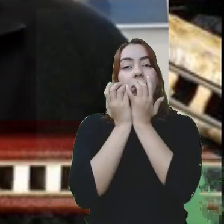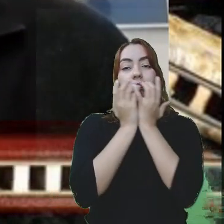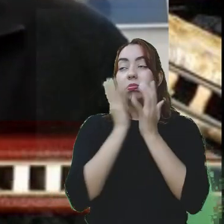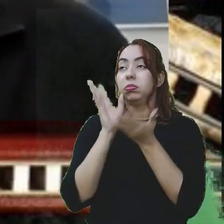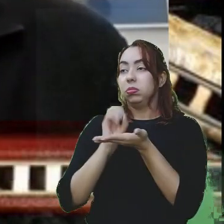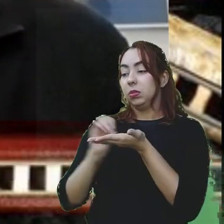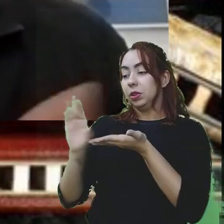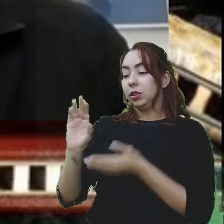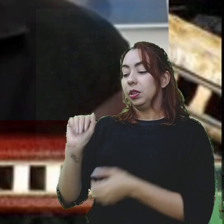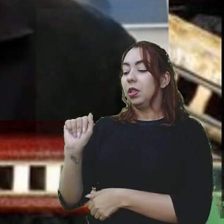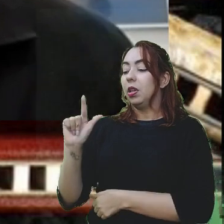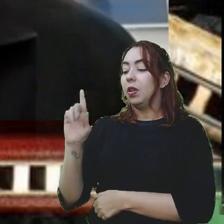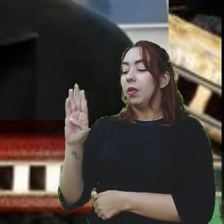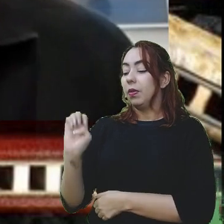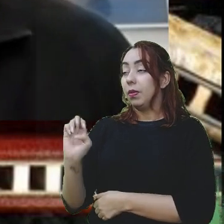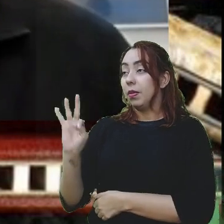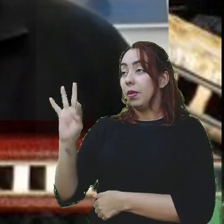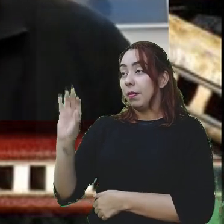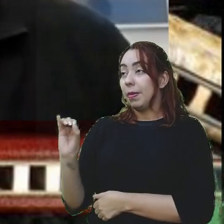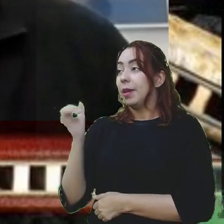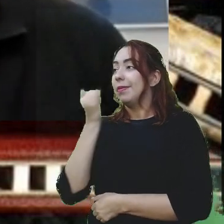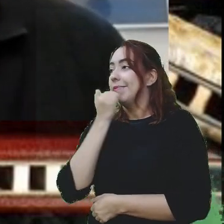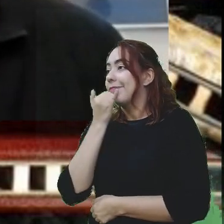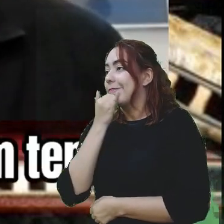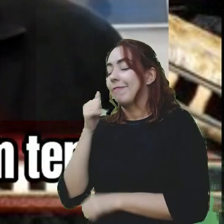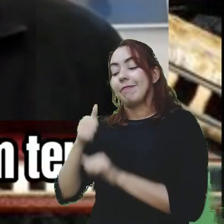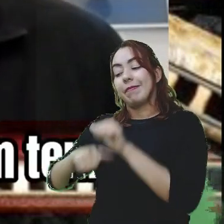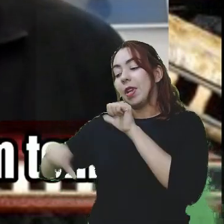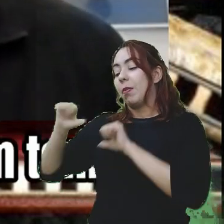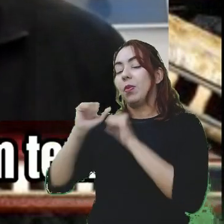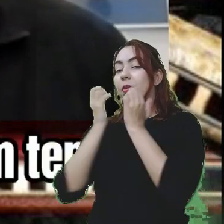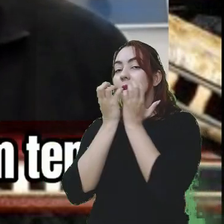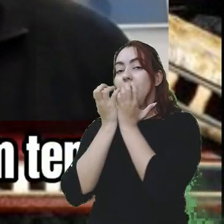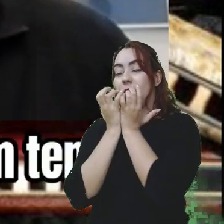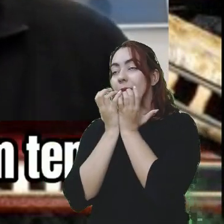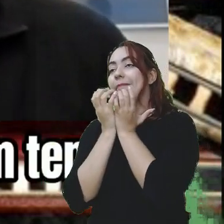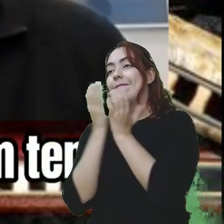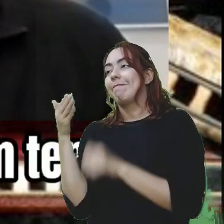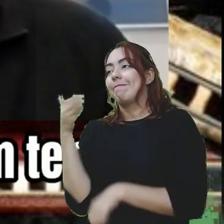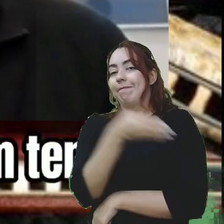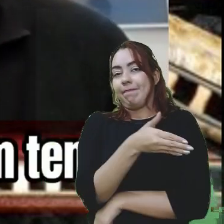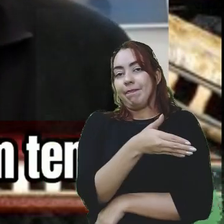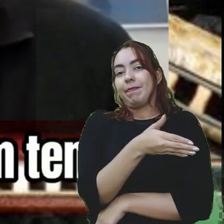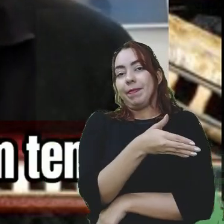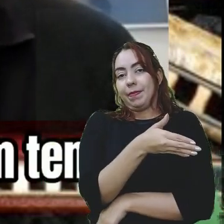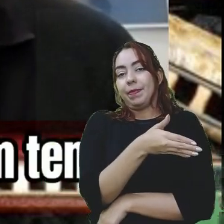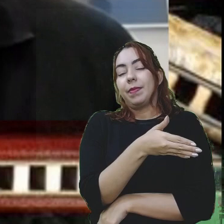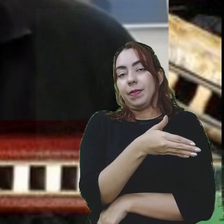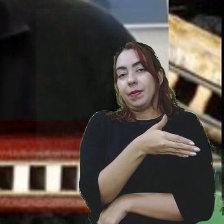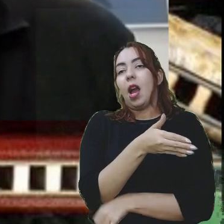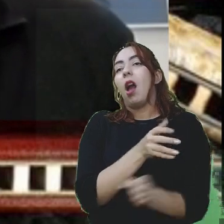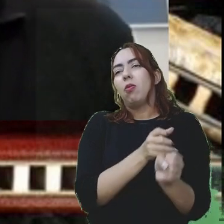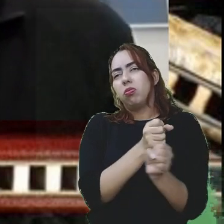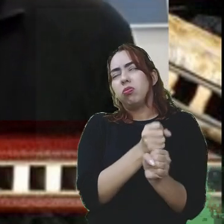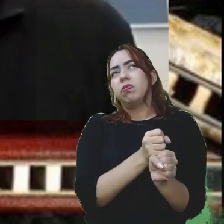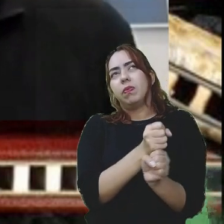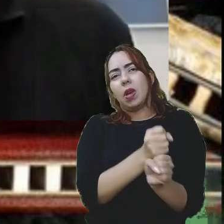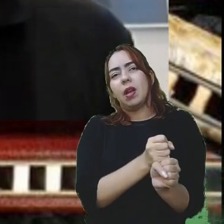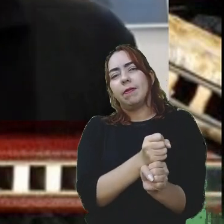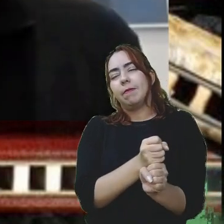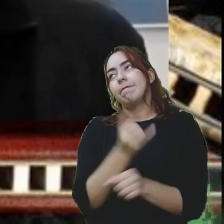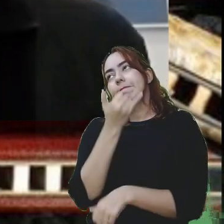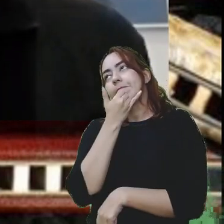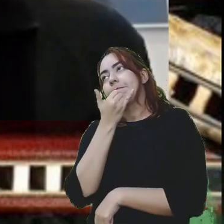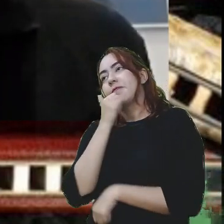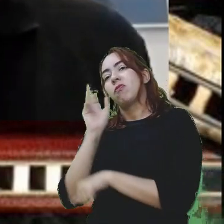muito obrigado por tudo, mas eu mudei o instrumento. E passei para a Suzuki. E fiquei na Suzuki um bom tempo. Aí